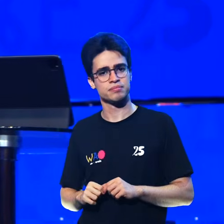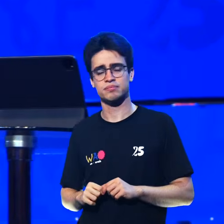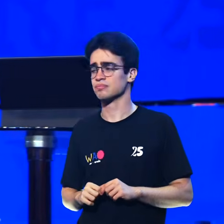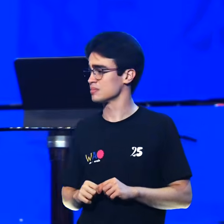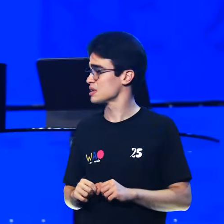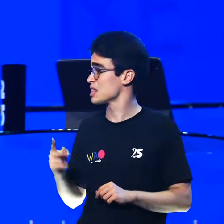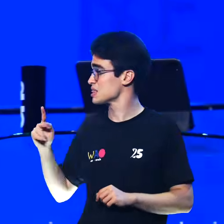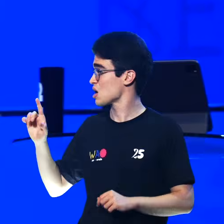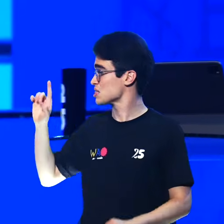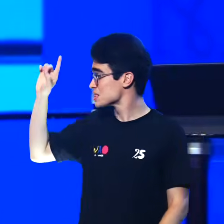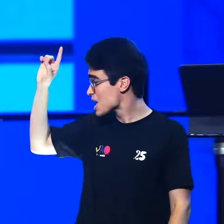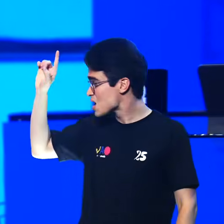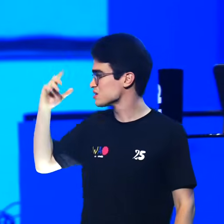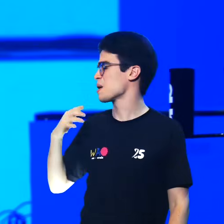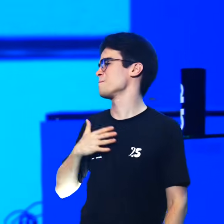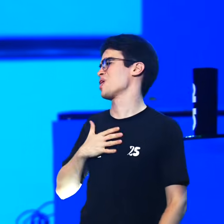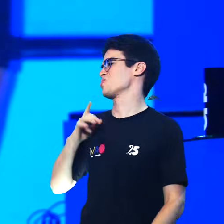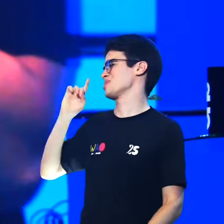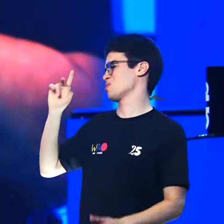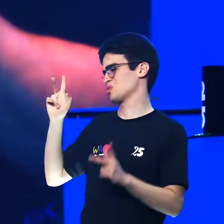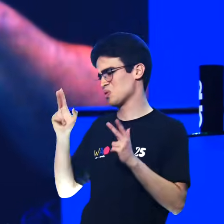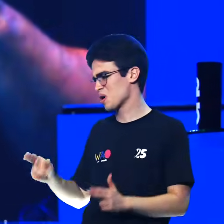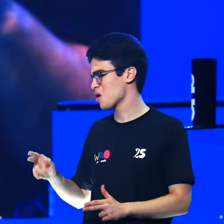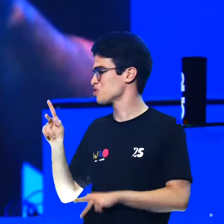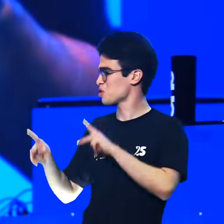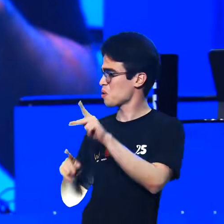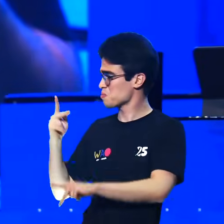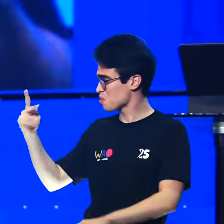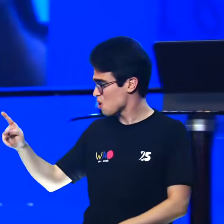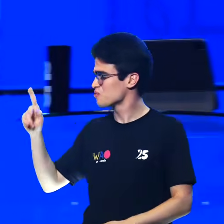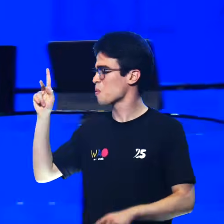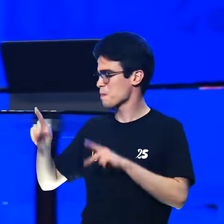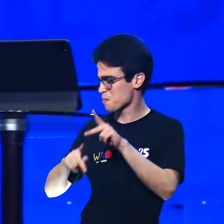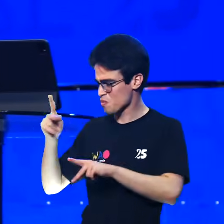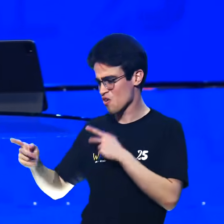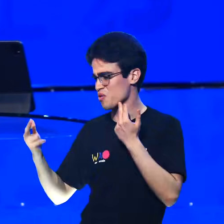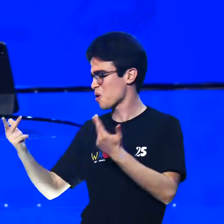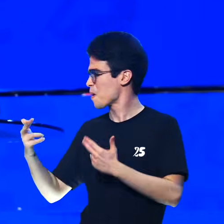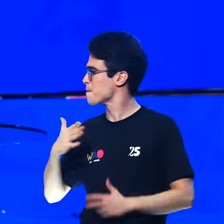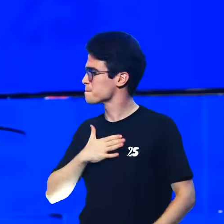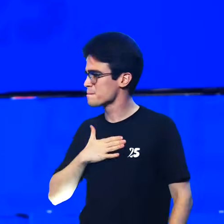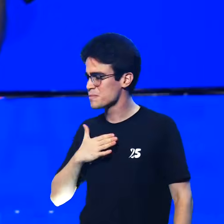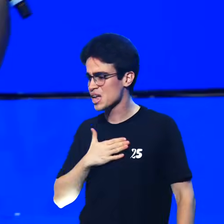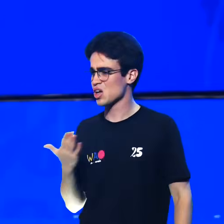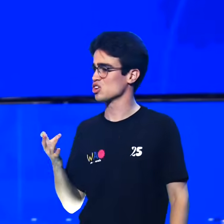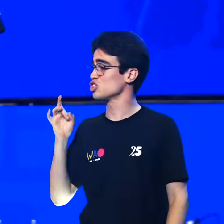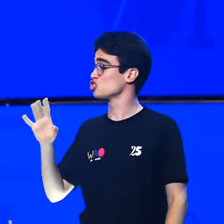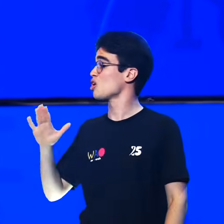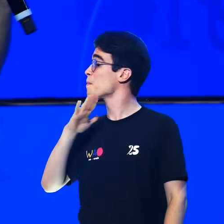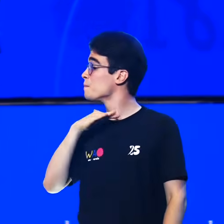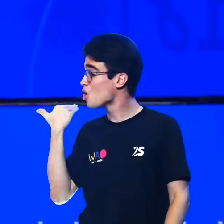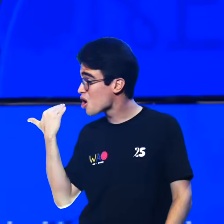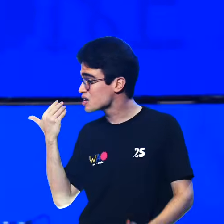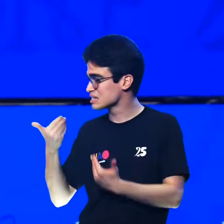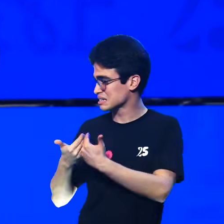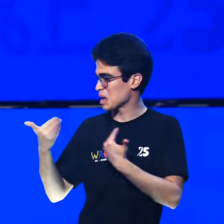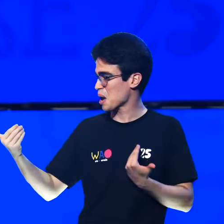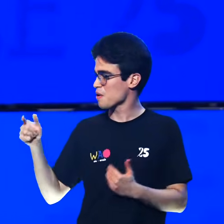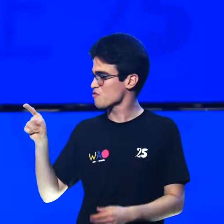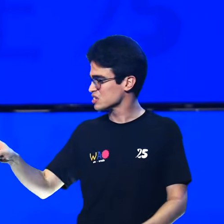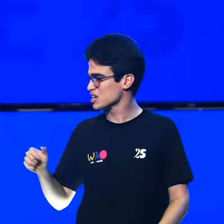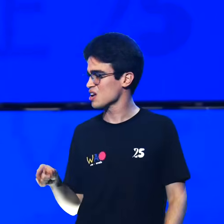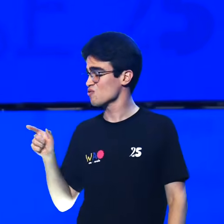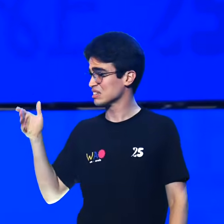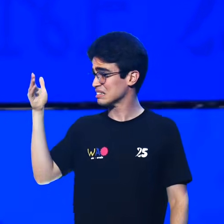teu Deus será o meu Deus, teu povo será o meu povo, que outra coisa a não ser a morte venha me separar de ti, porque aonde